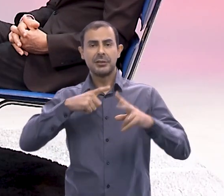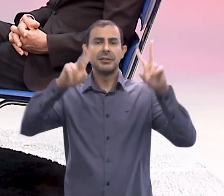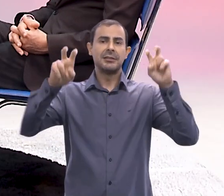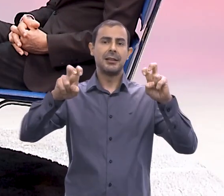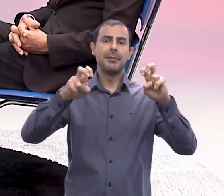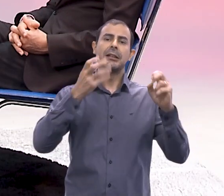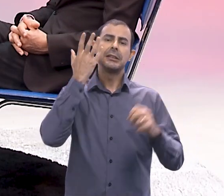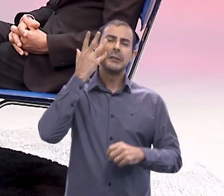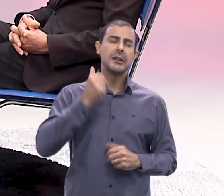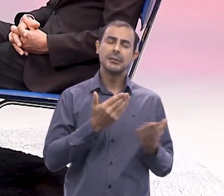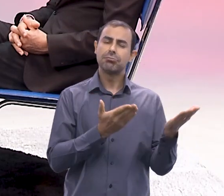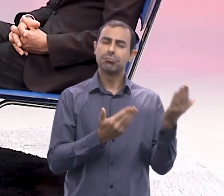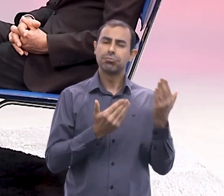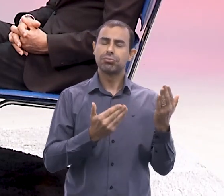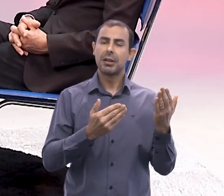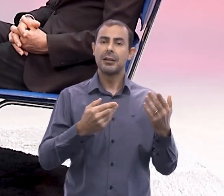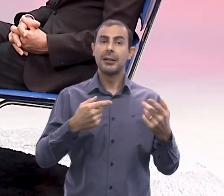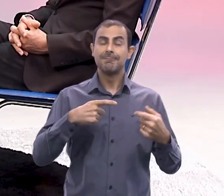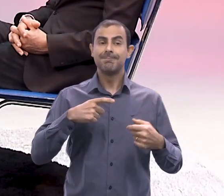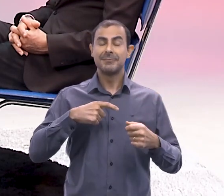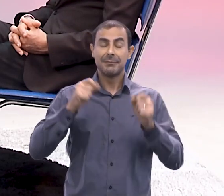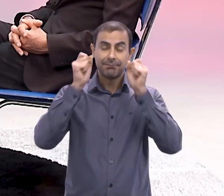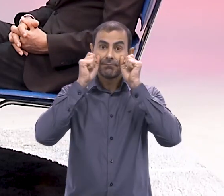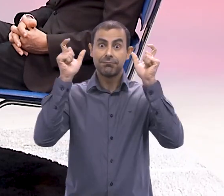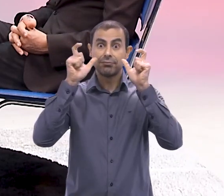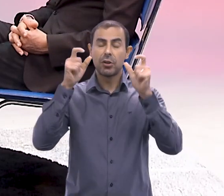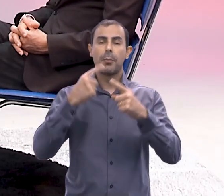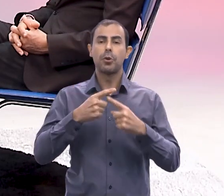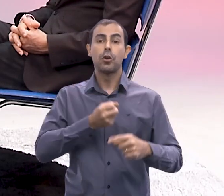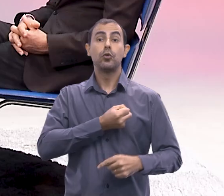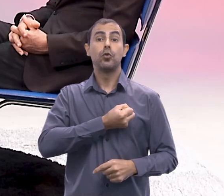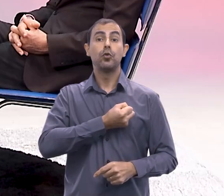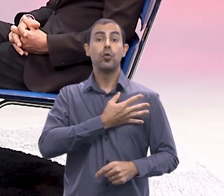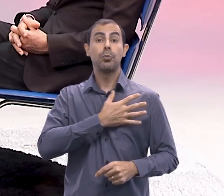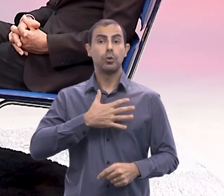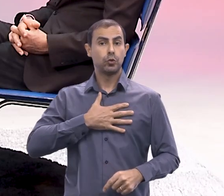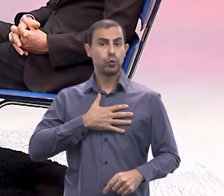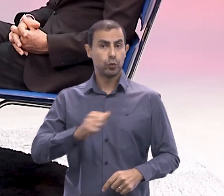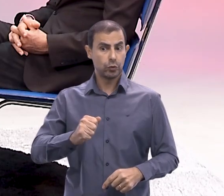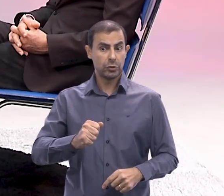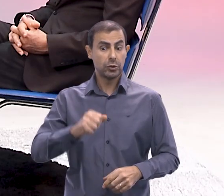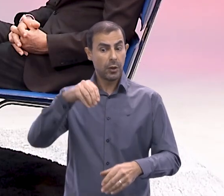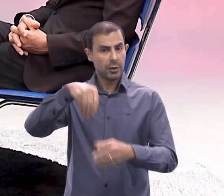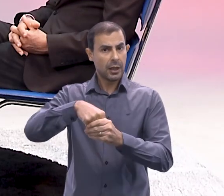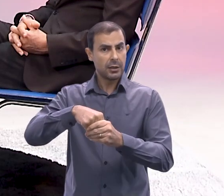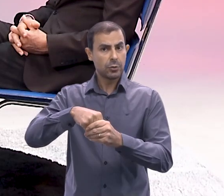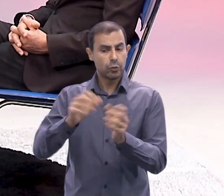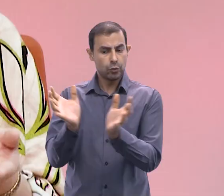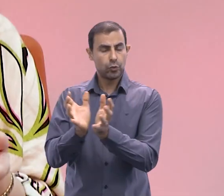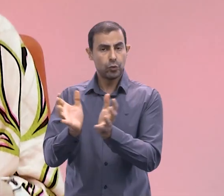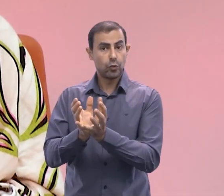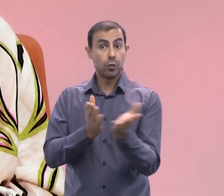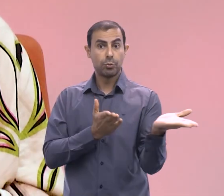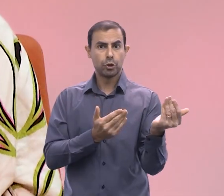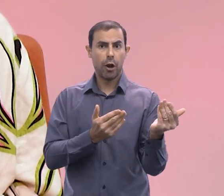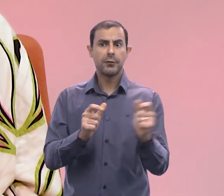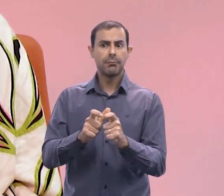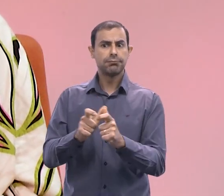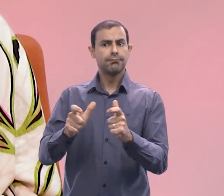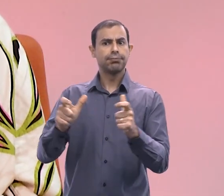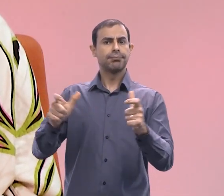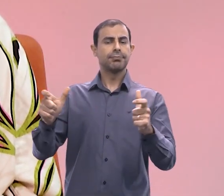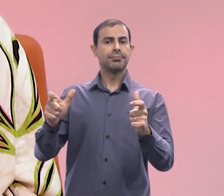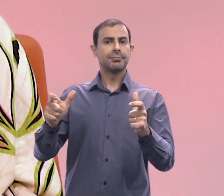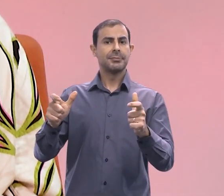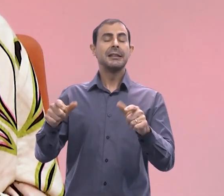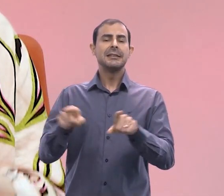adolescentes, que é um índice alarmante, né, que os números de suicídio em relação aos jovens vêm aumentando, mas